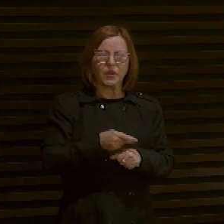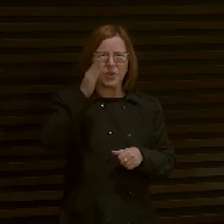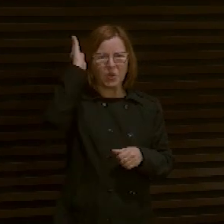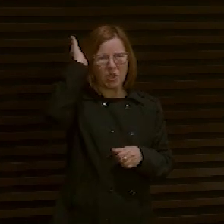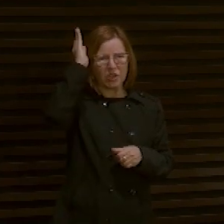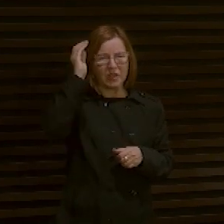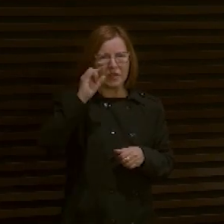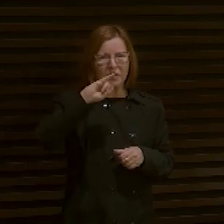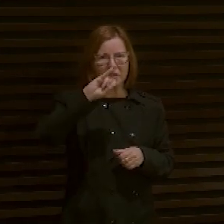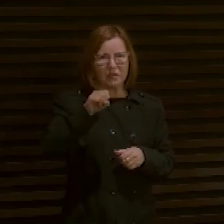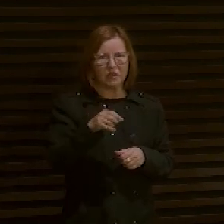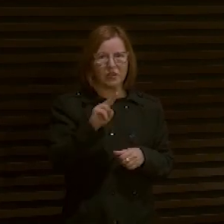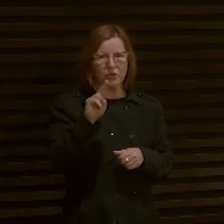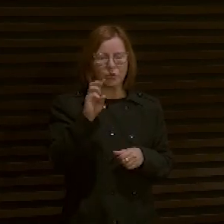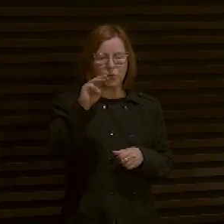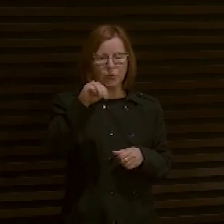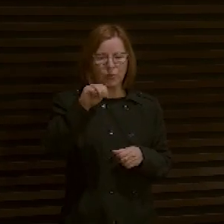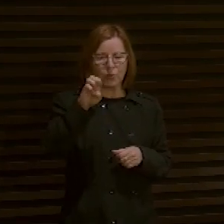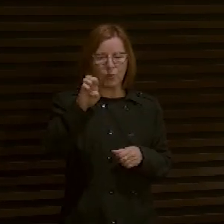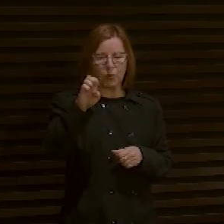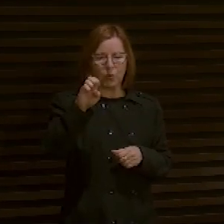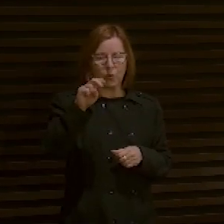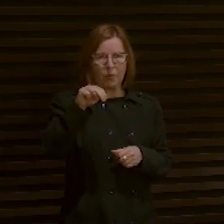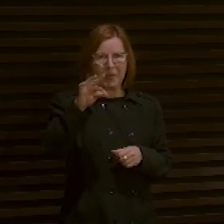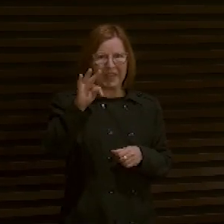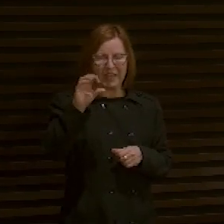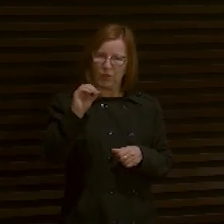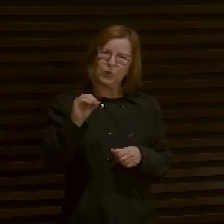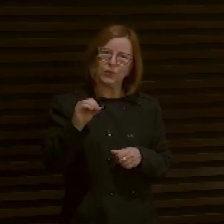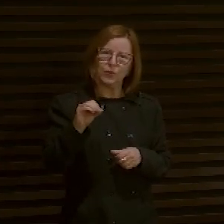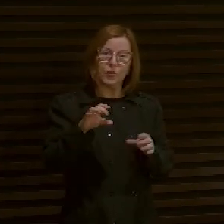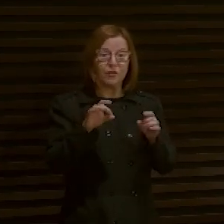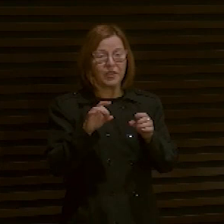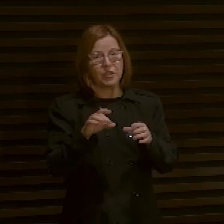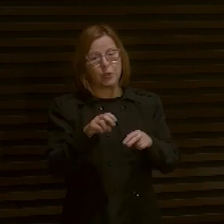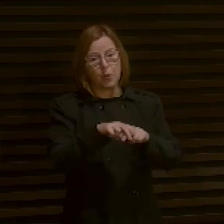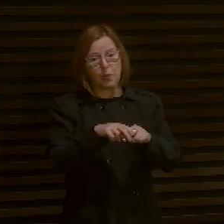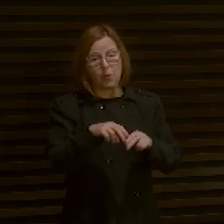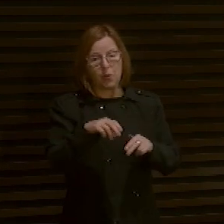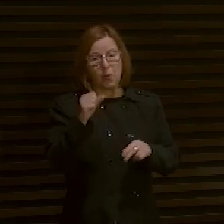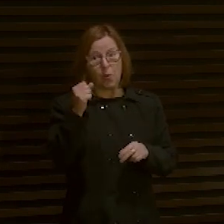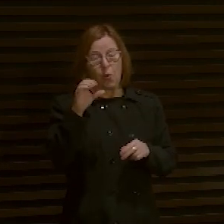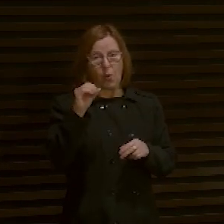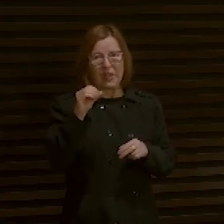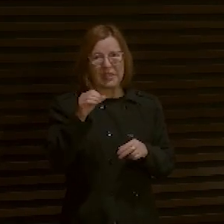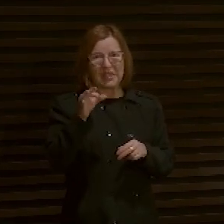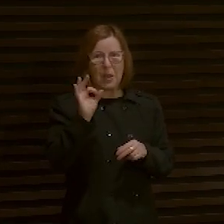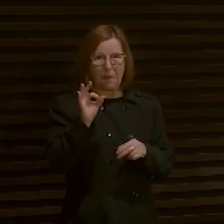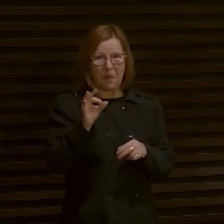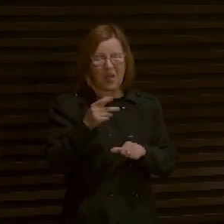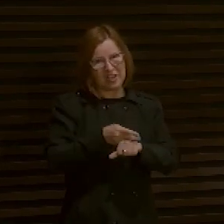impuro. E ele estava sendo vendido por 80 moedas de prata naquela situação. Os ricos